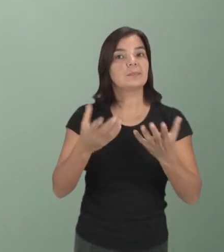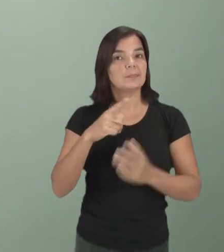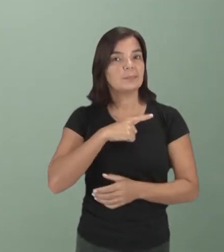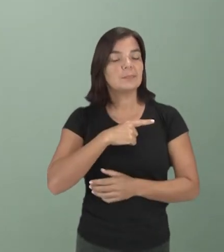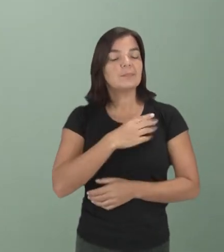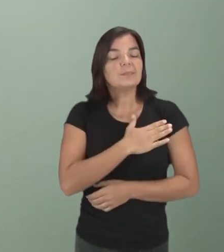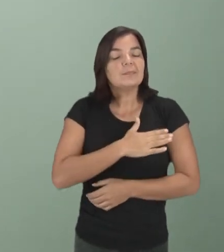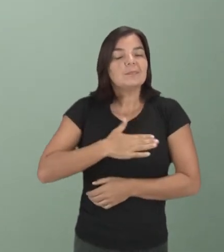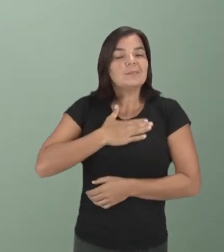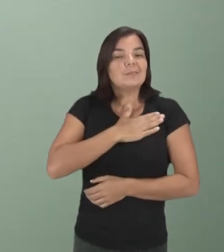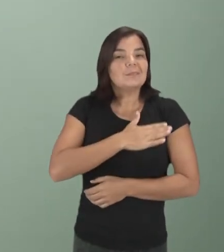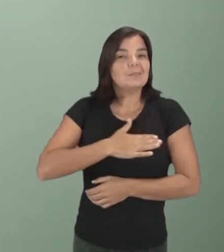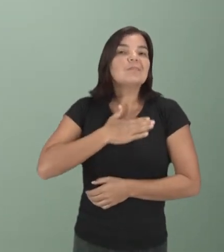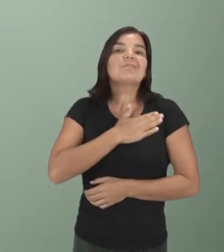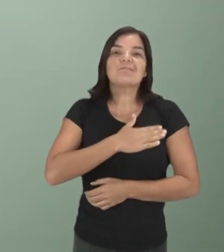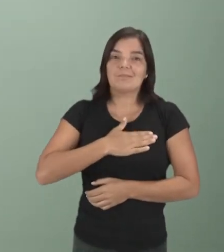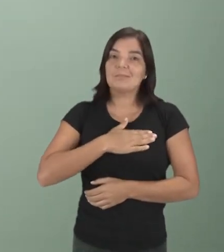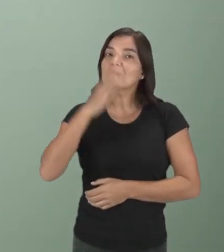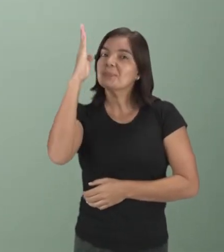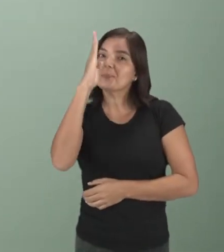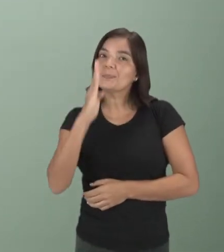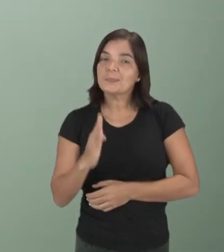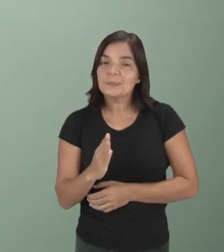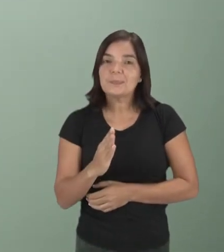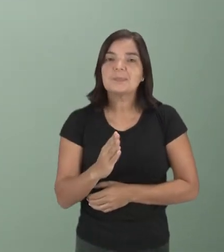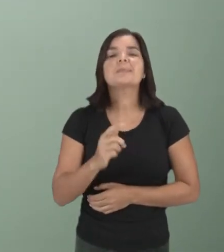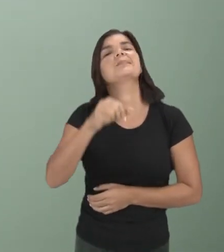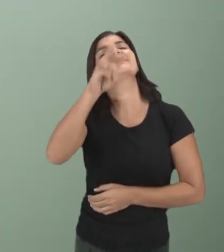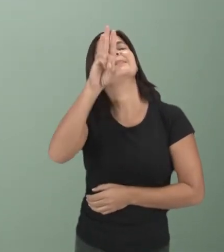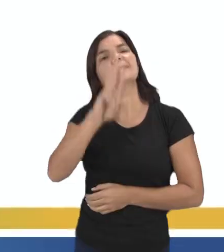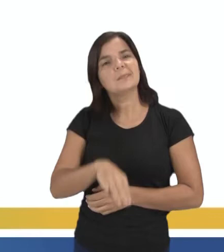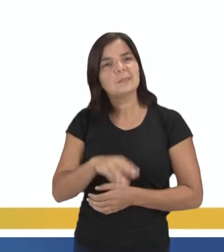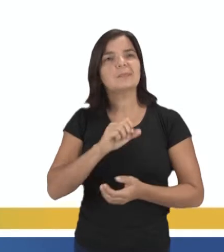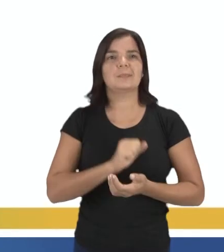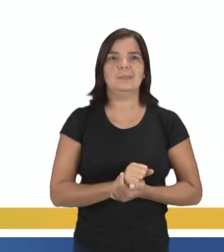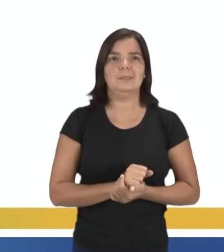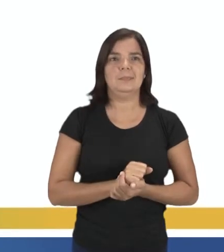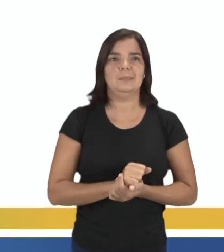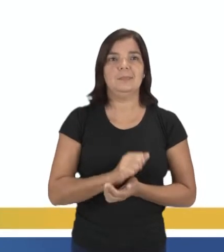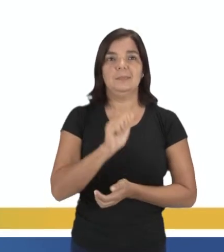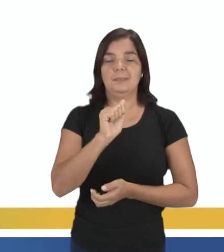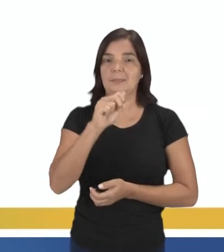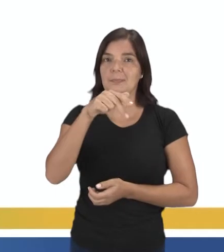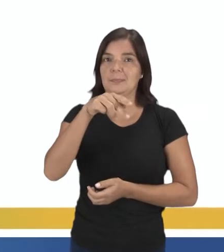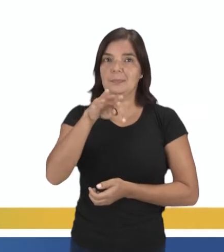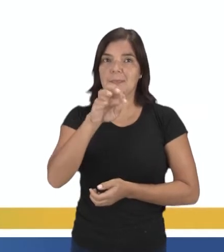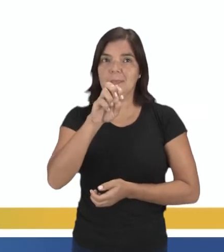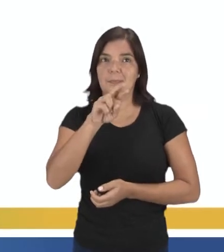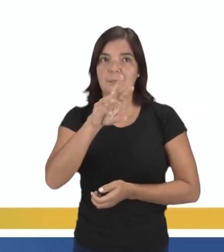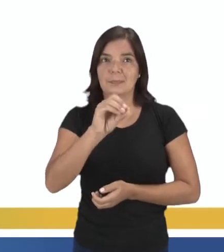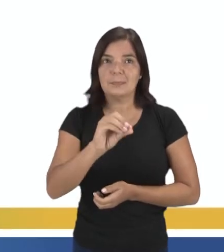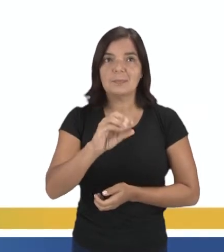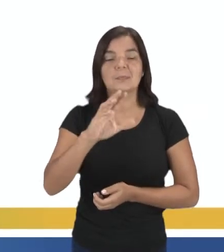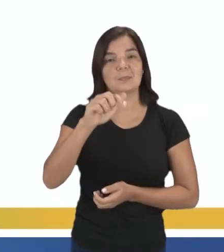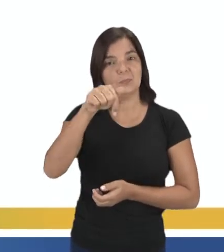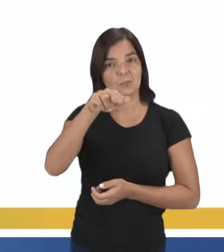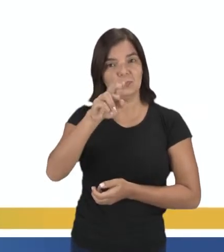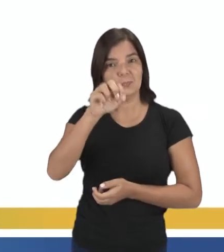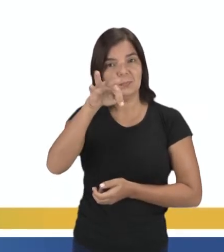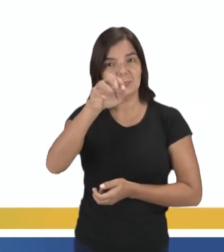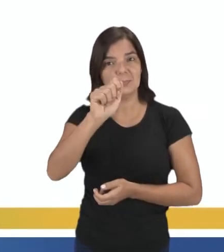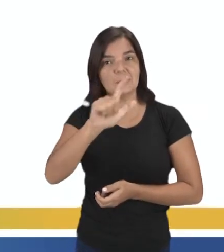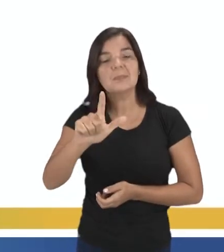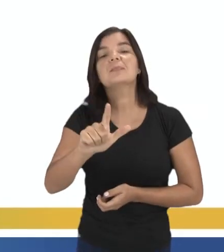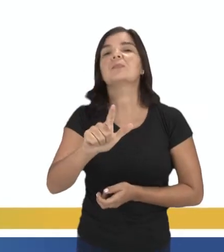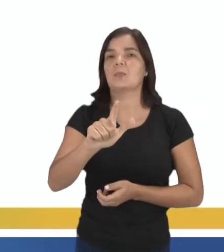ter o prazer de depois ver no Brasil. E quem foram esses? Antero de Quental, que era o